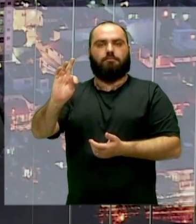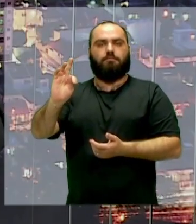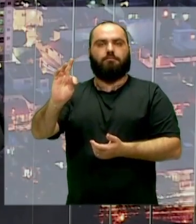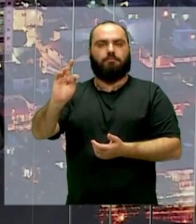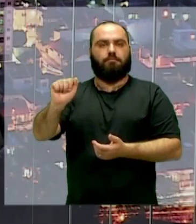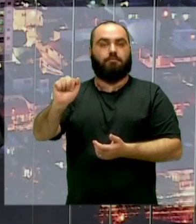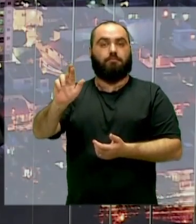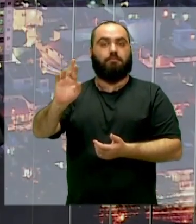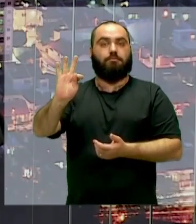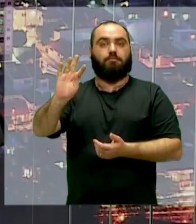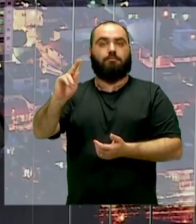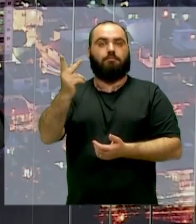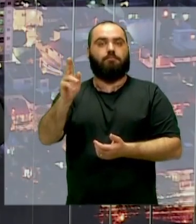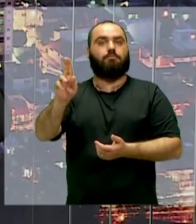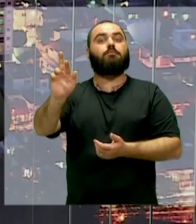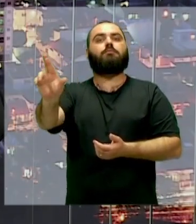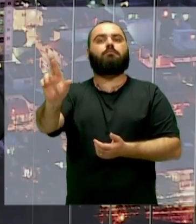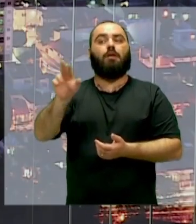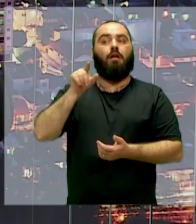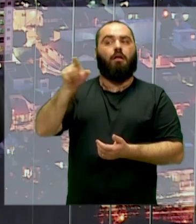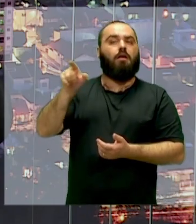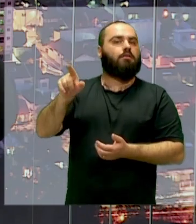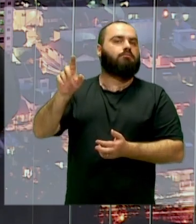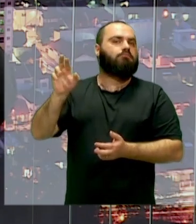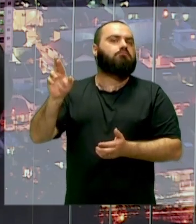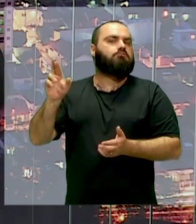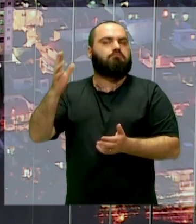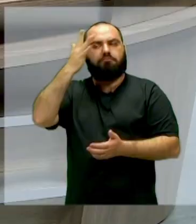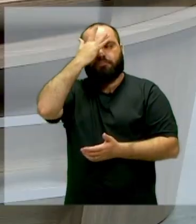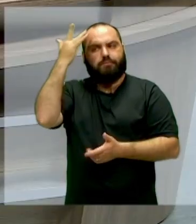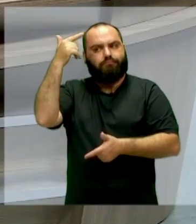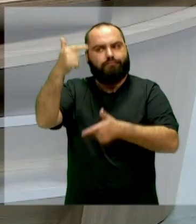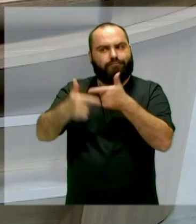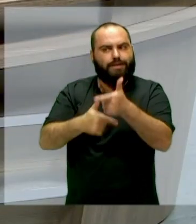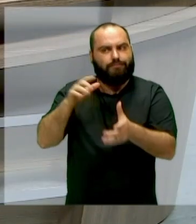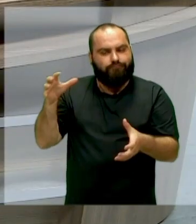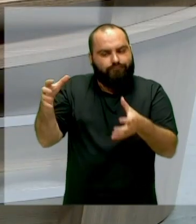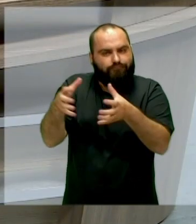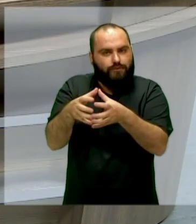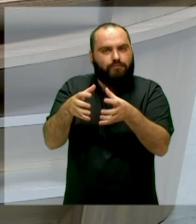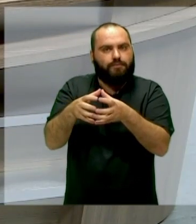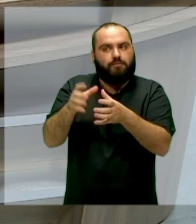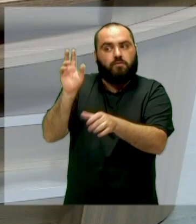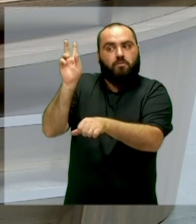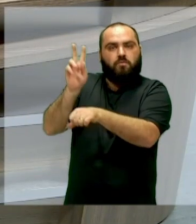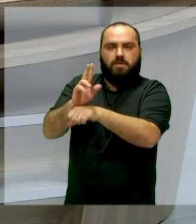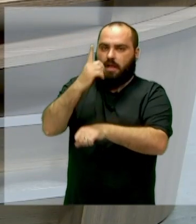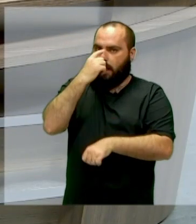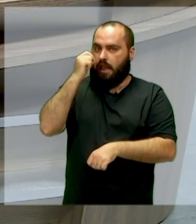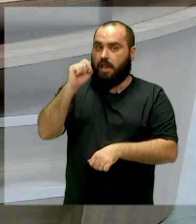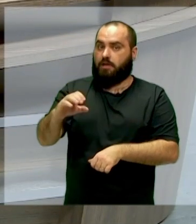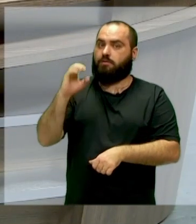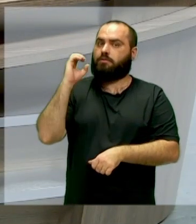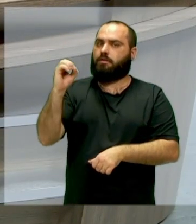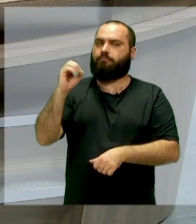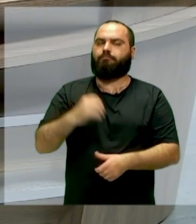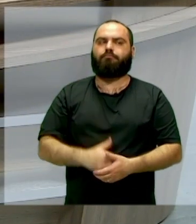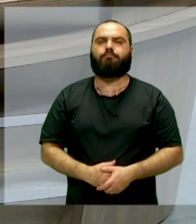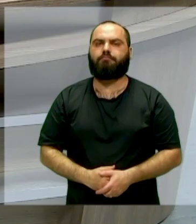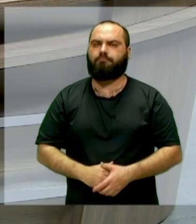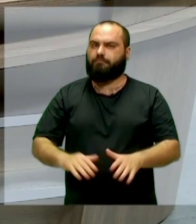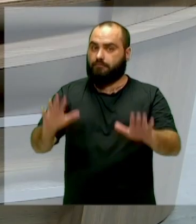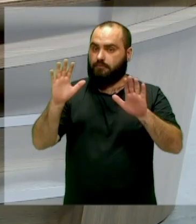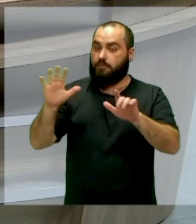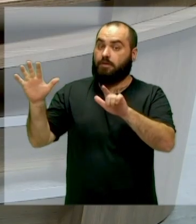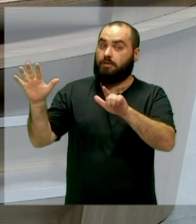Itajaí xuz zero e vamos logo saber o que que nos reserva essa semana que eu espero